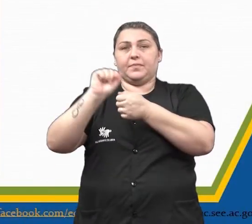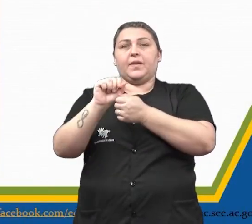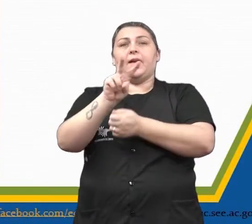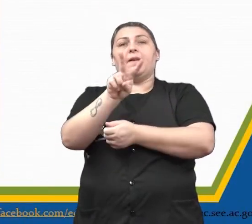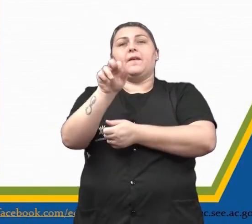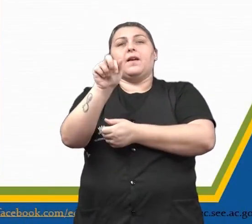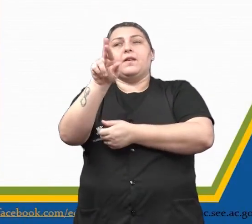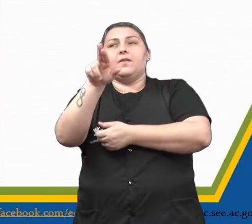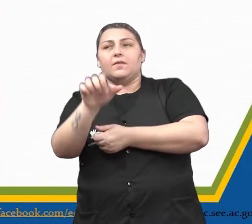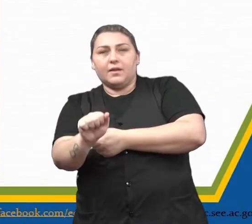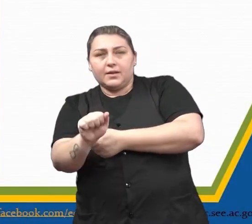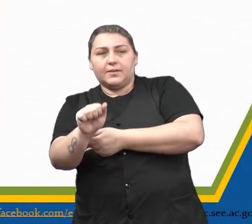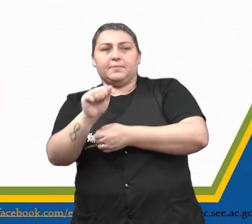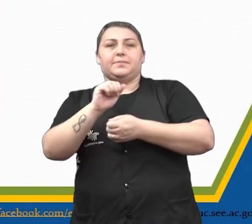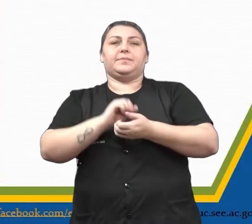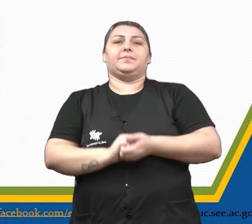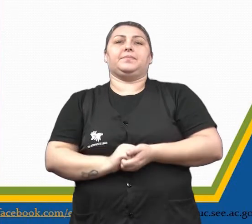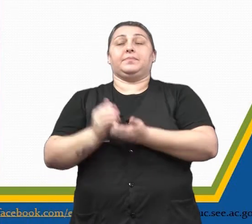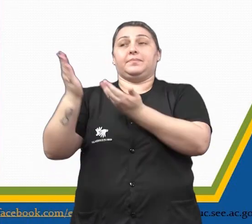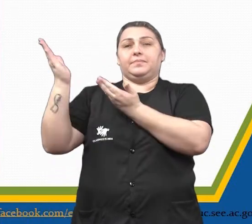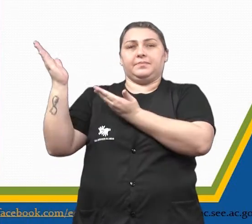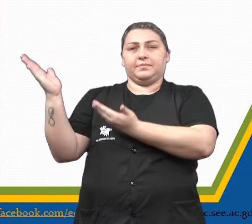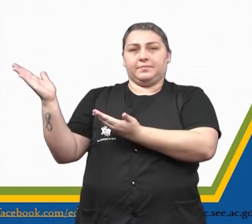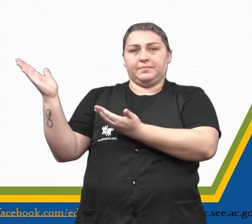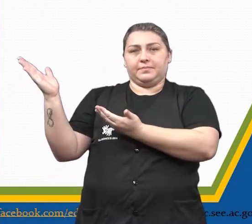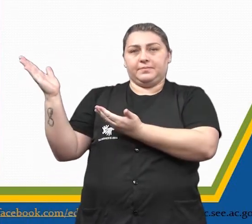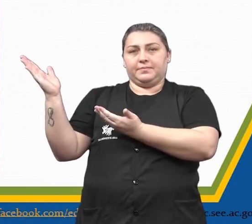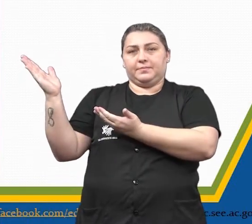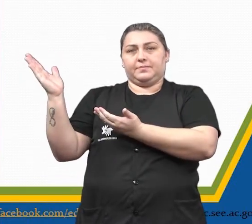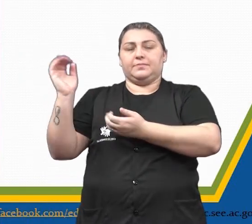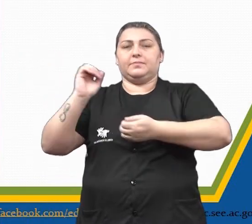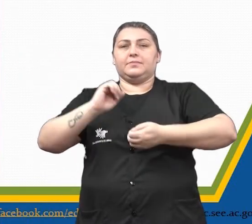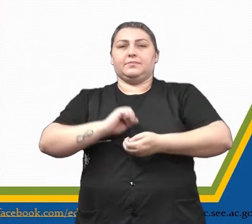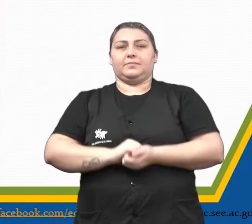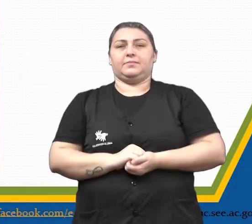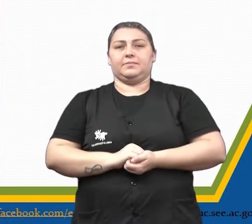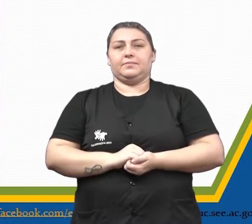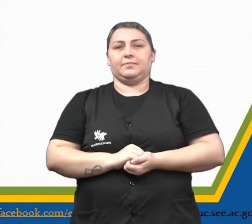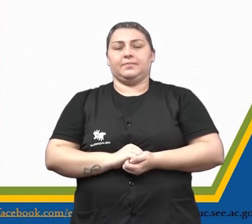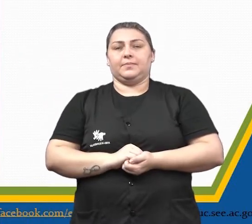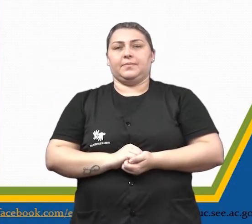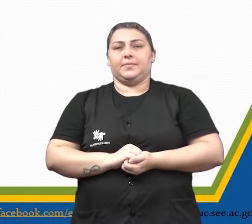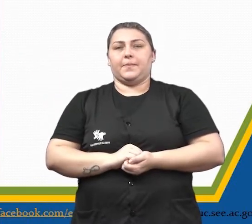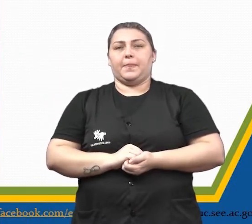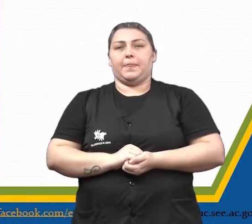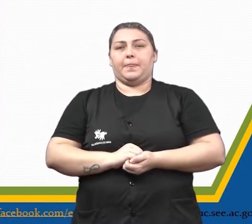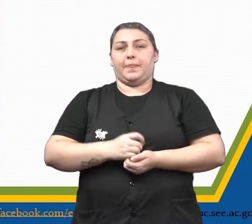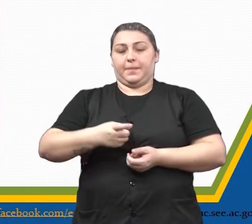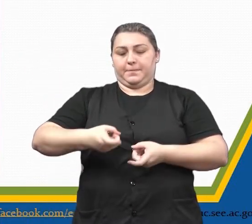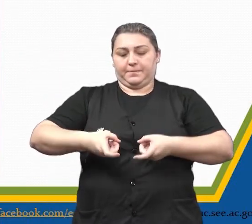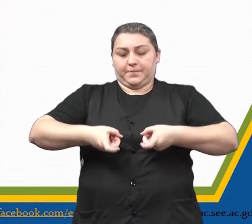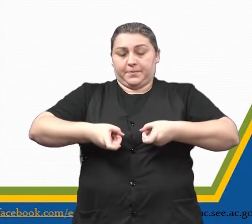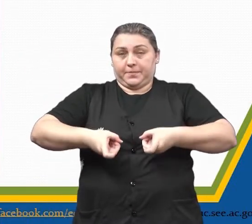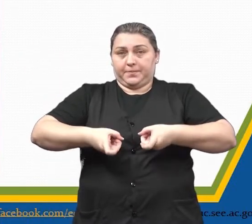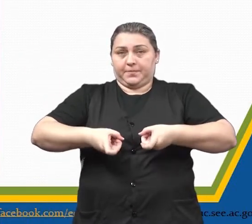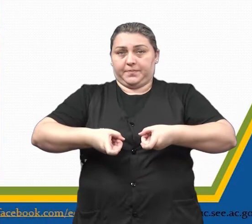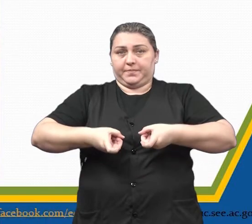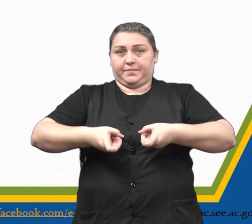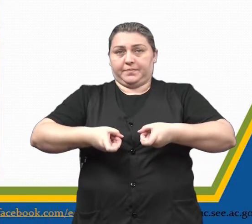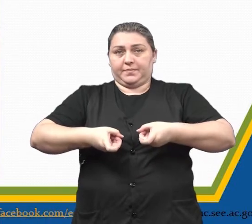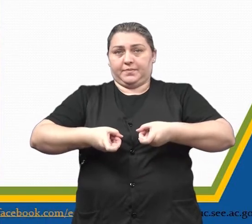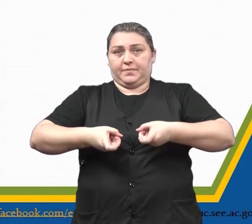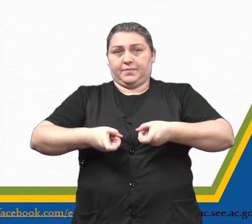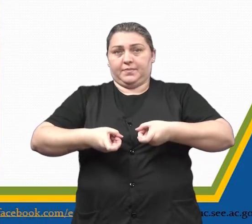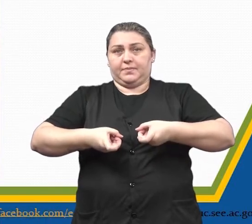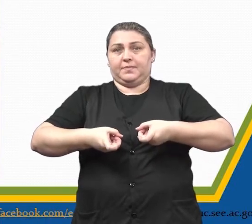uma vara, né? Uma vara para medir, como essa que você vê aí na tela. Eles pegavam a vara, colocaram dois ganchinhos. Só que essa